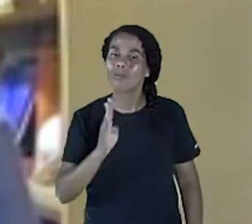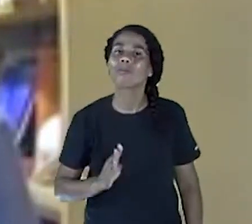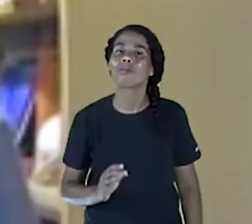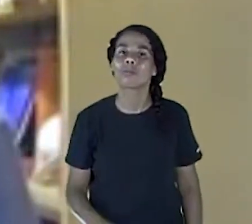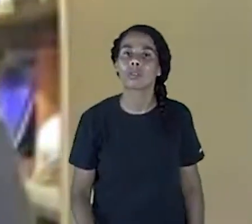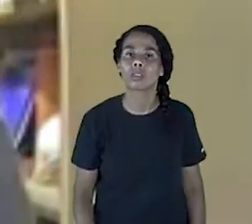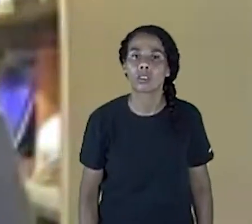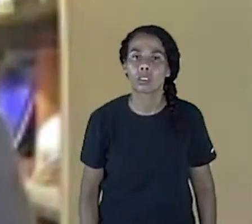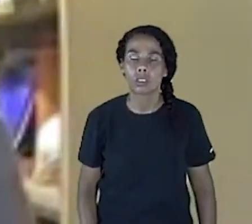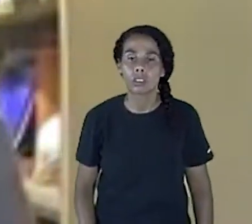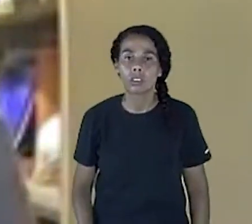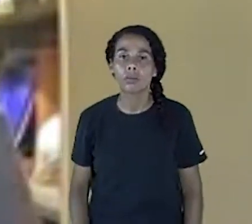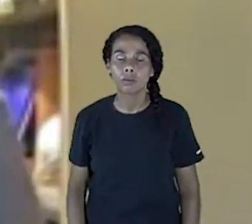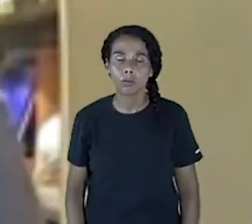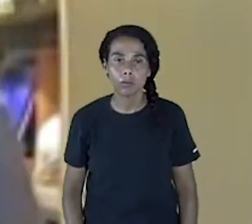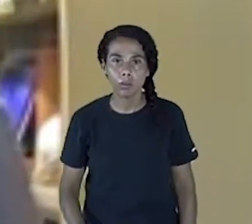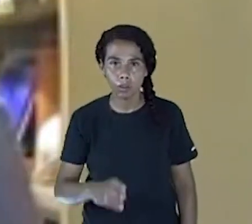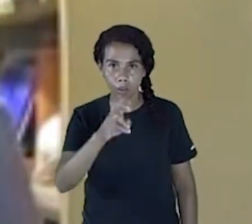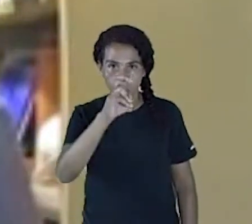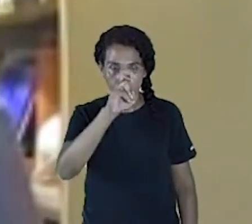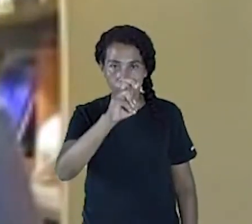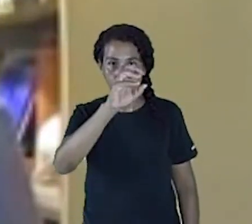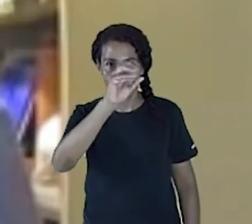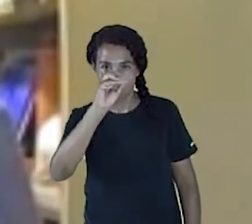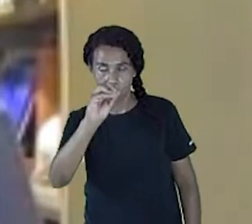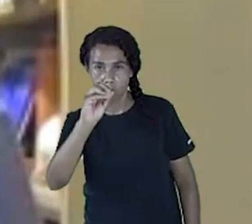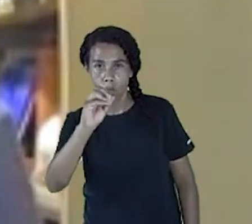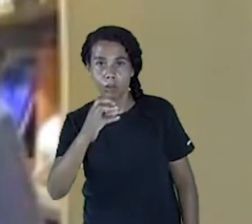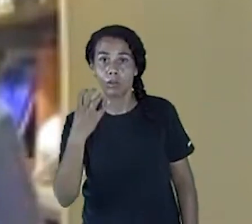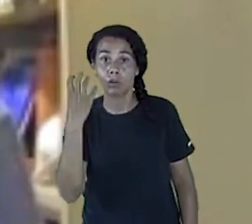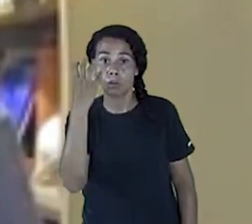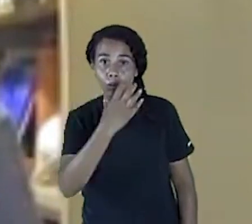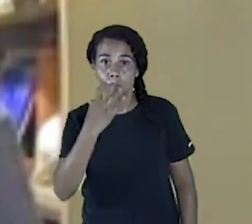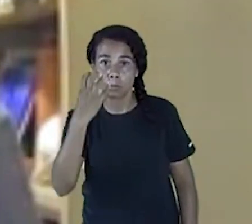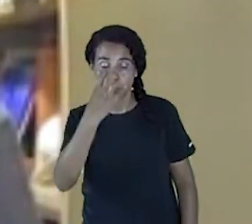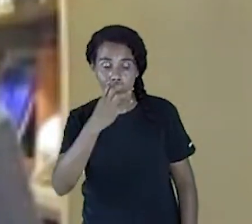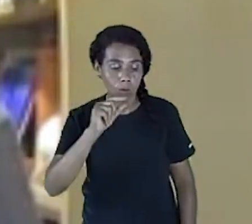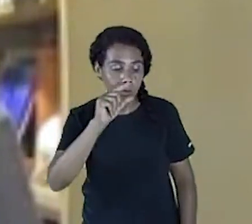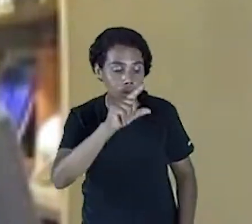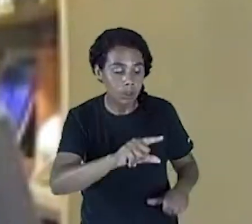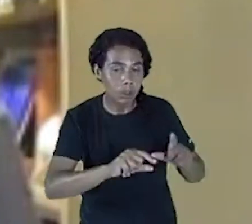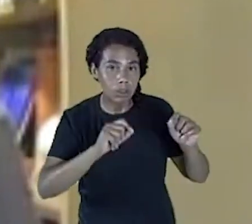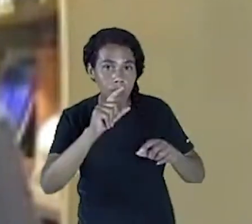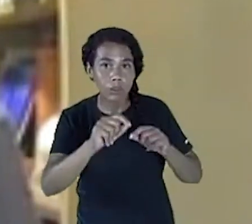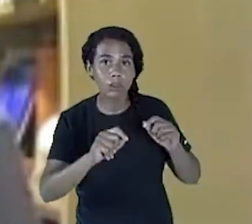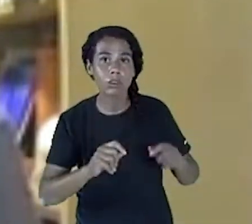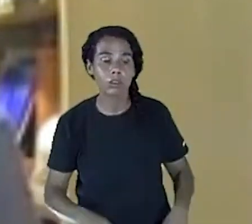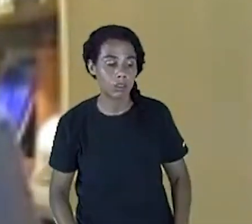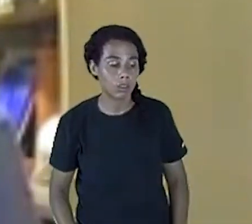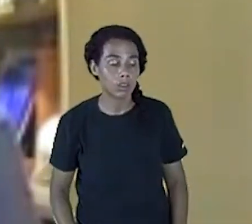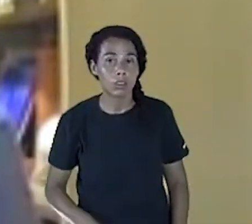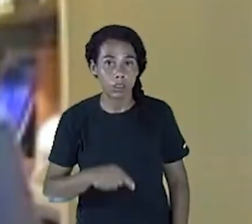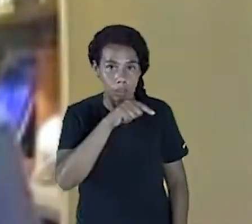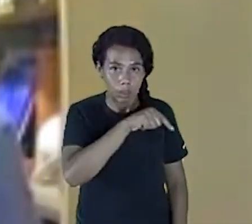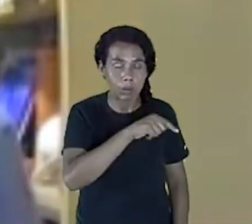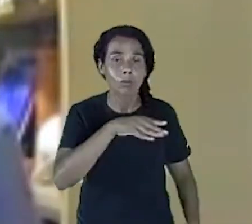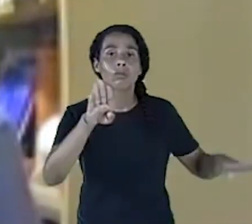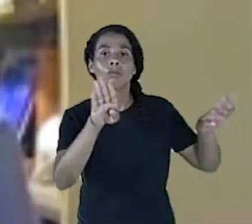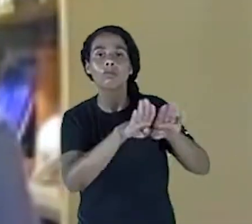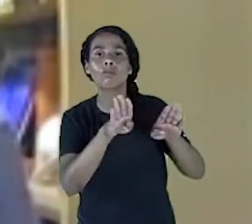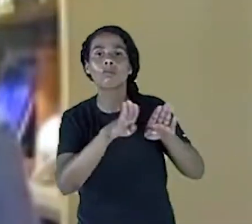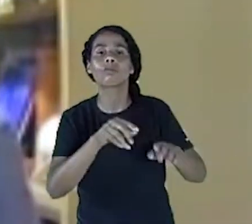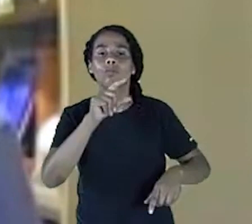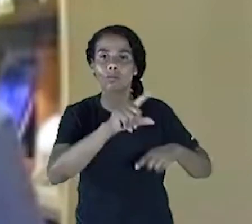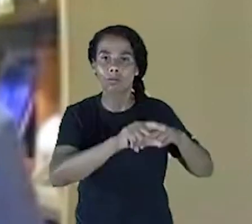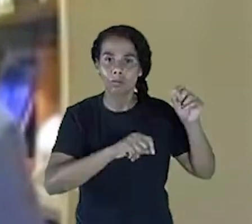escolheu, das 50 letras, né, que estão no livro Gil Luminoso, que eu vou entrevistando